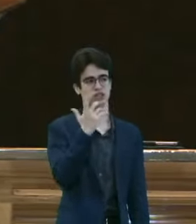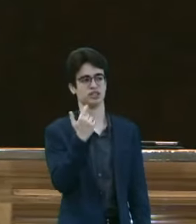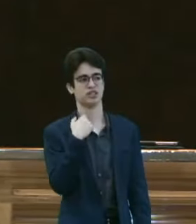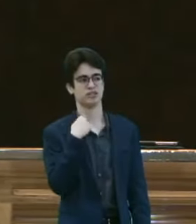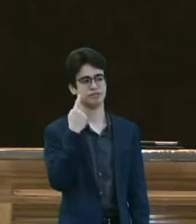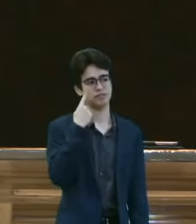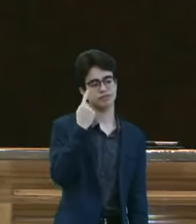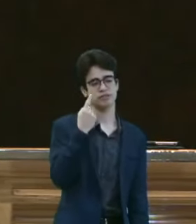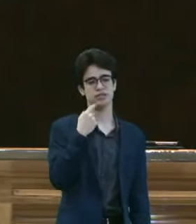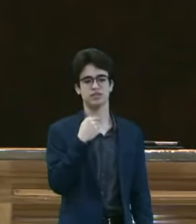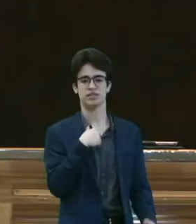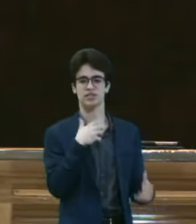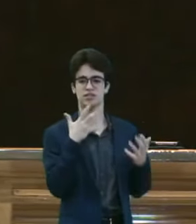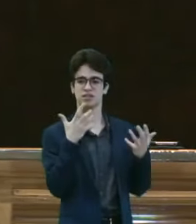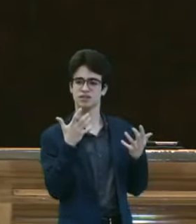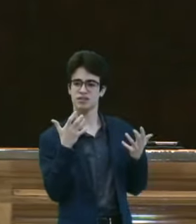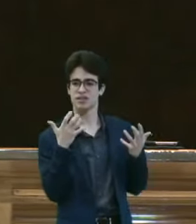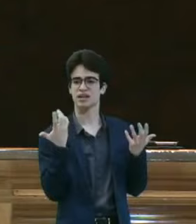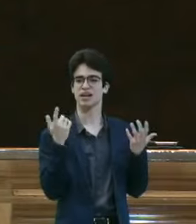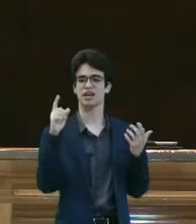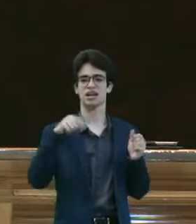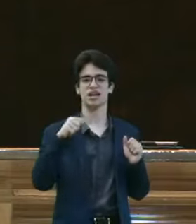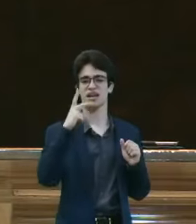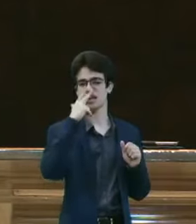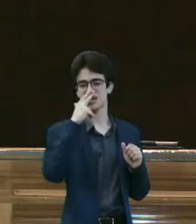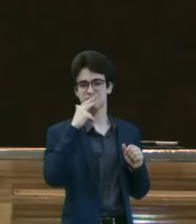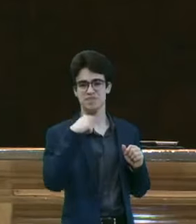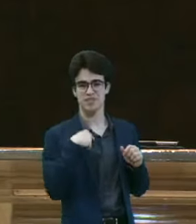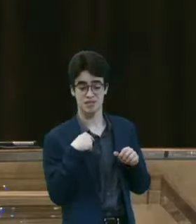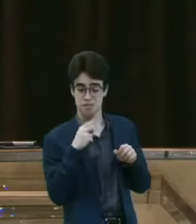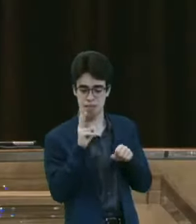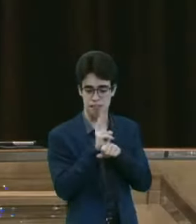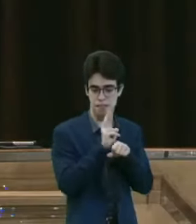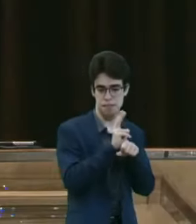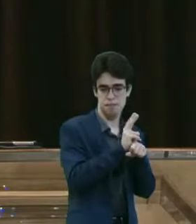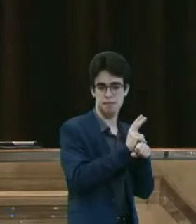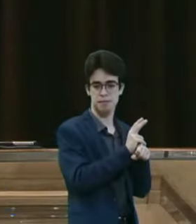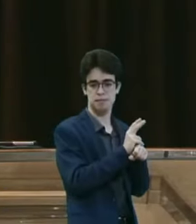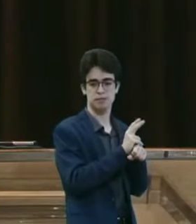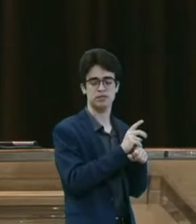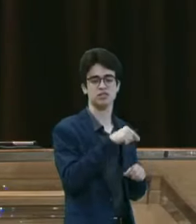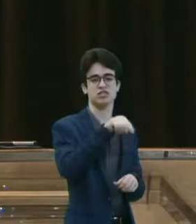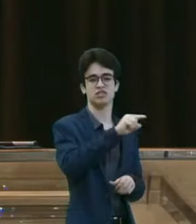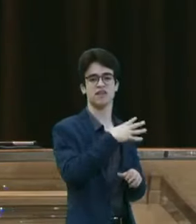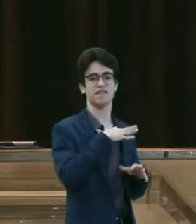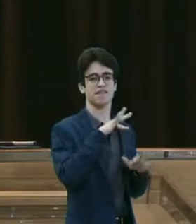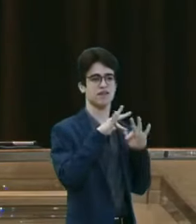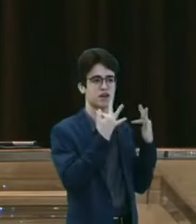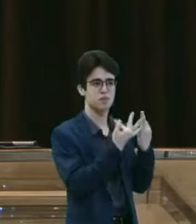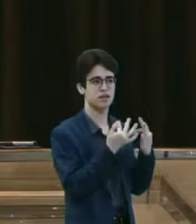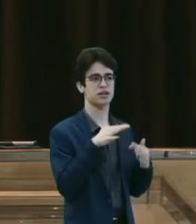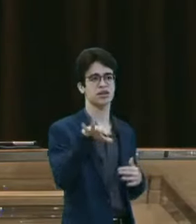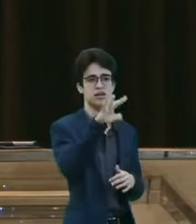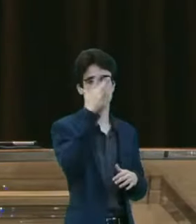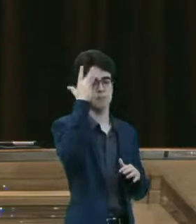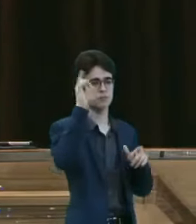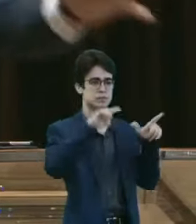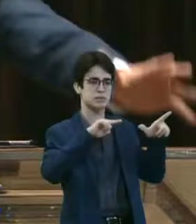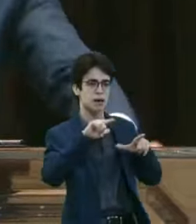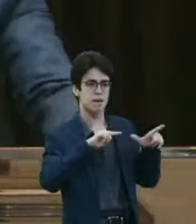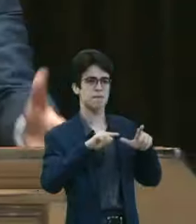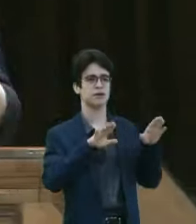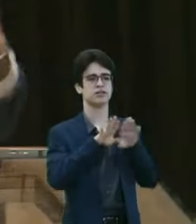para aparar os machucados que ele está fazendo na família, com aqueles que ele trabalha, com